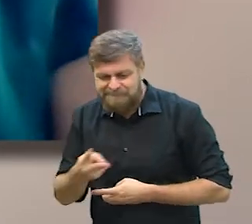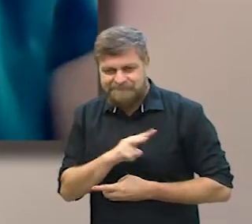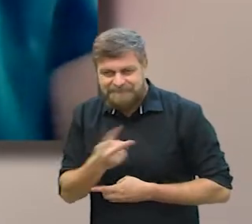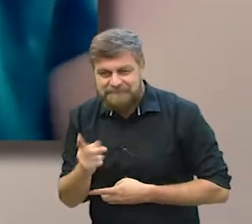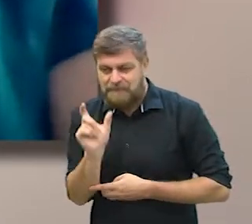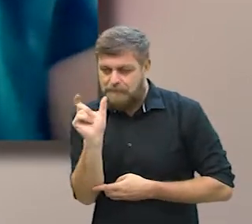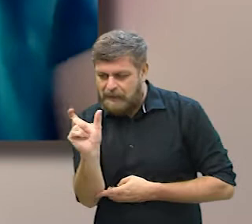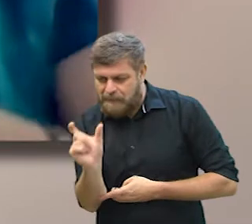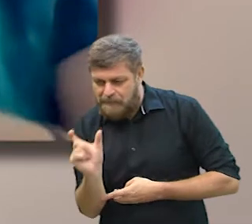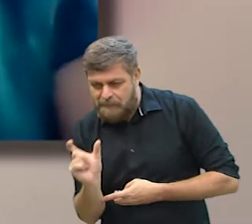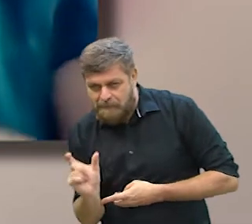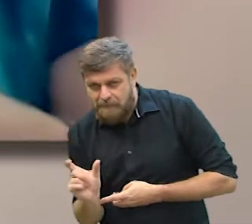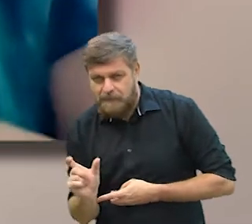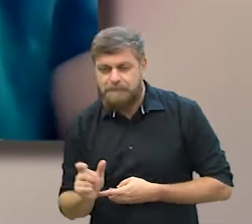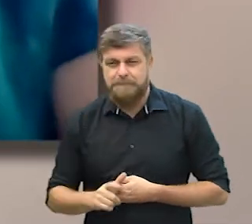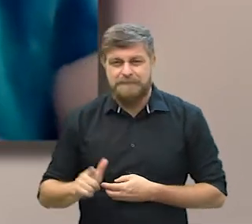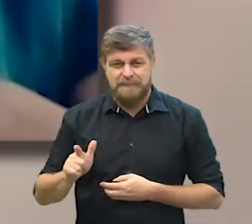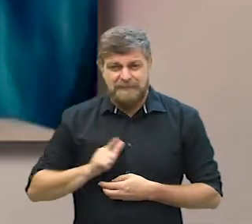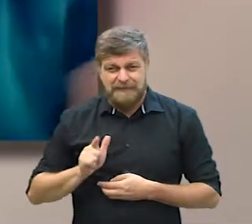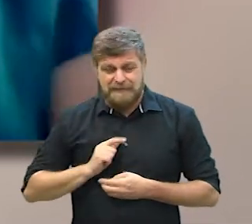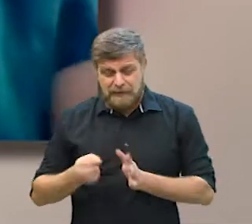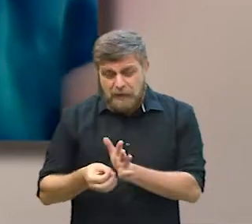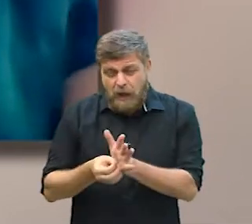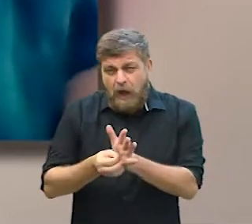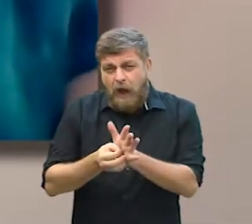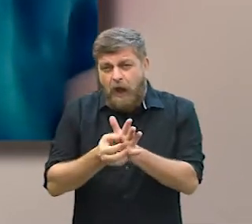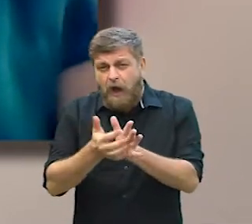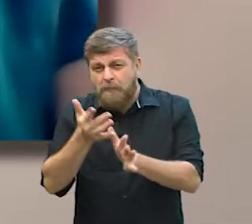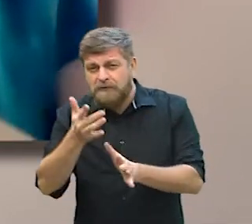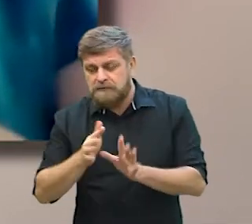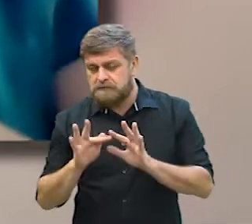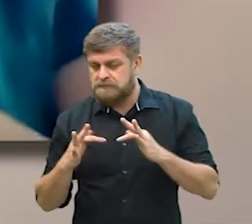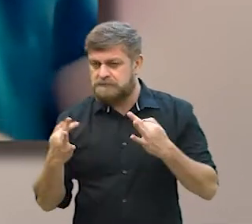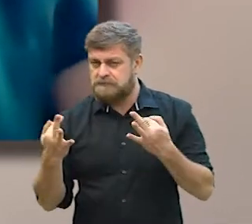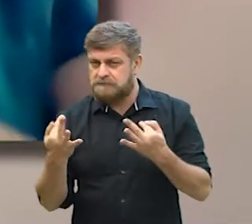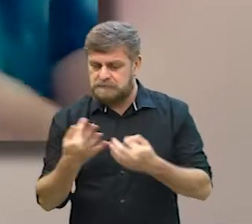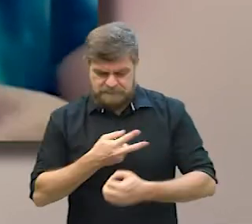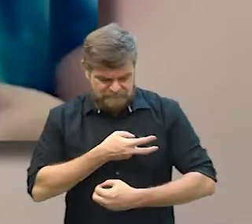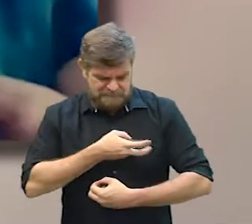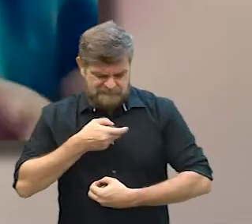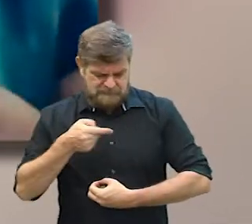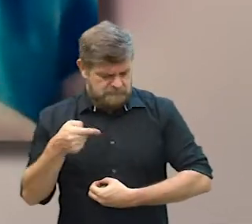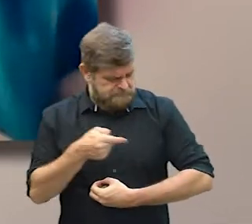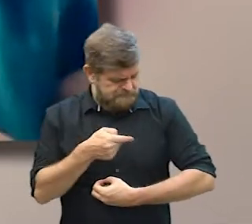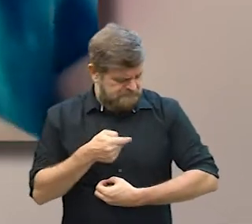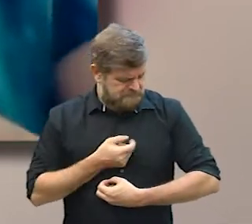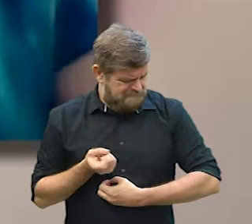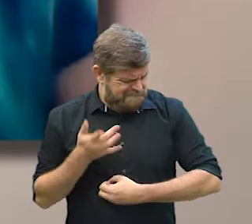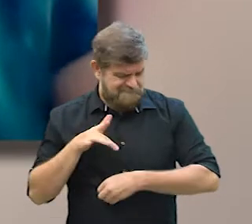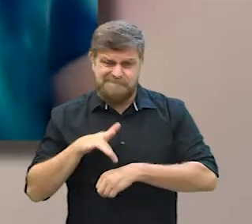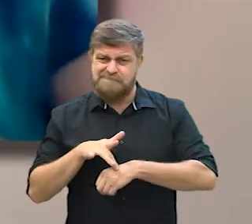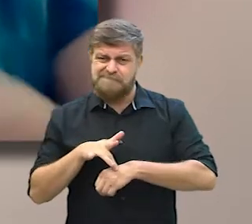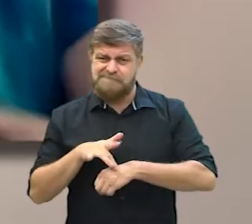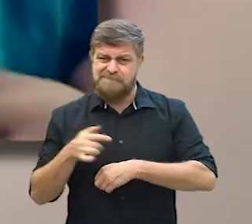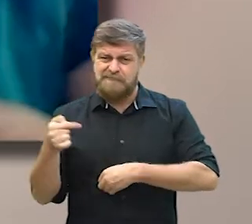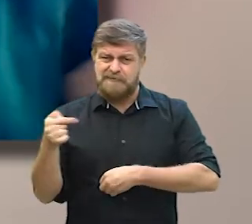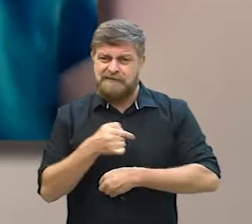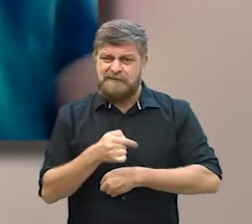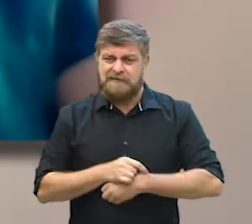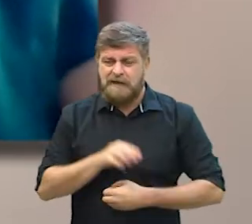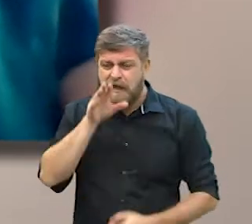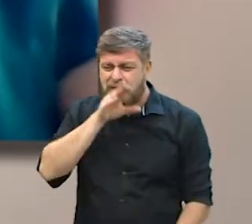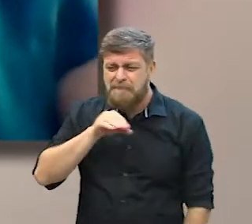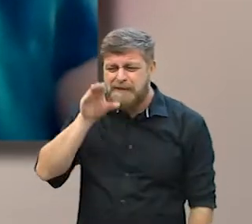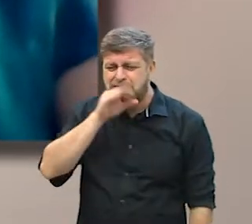as palavras. É aí que vem, e muitas vezes a família vem, o primeiro, vamos dizer, queixa é a questão